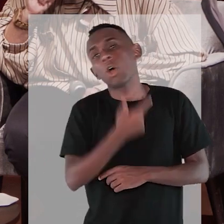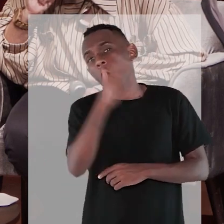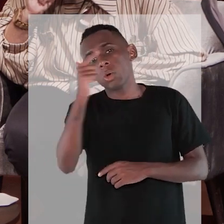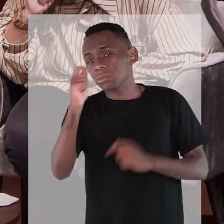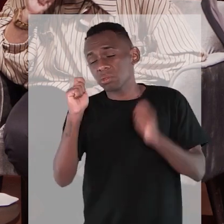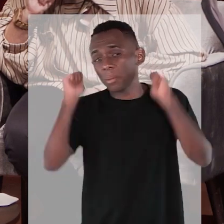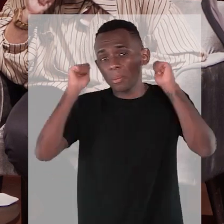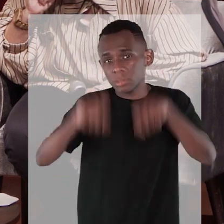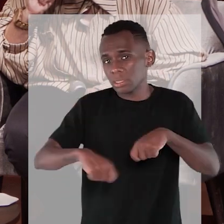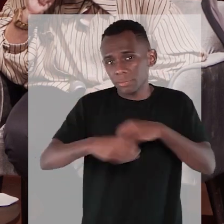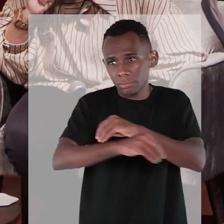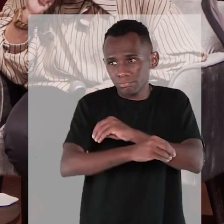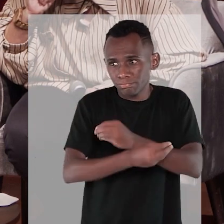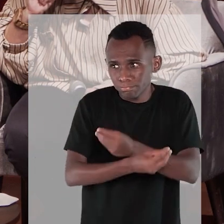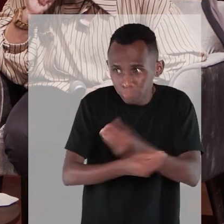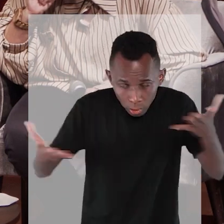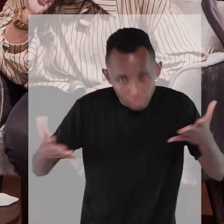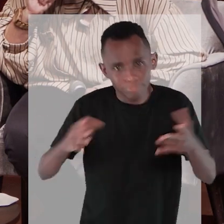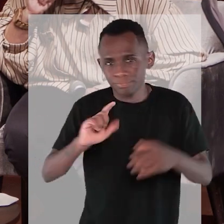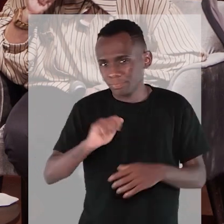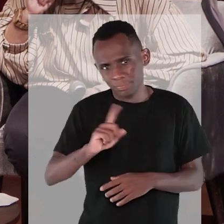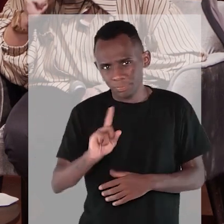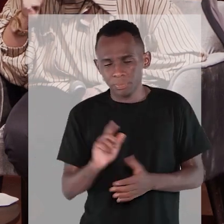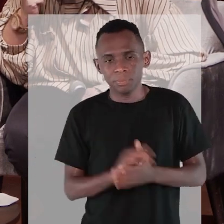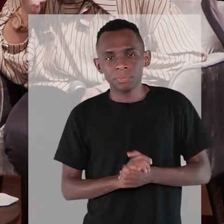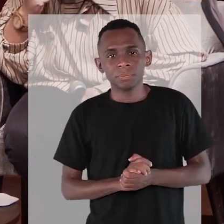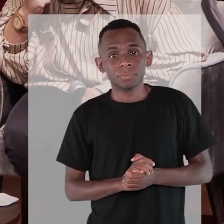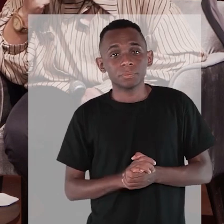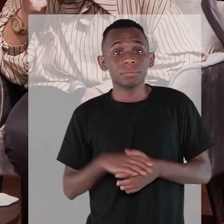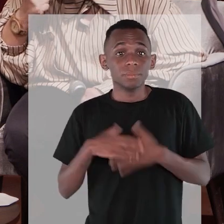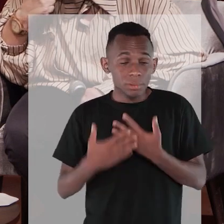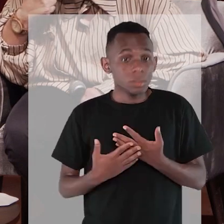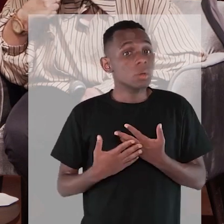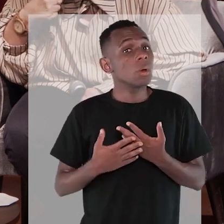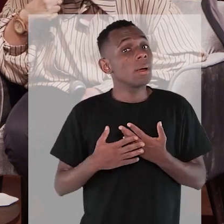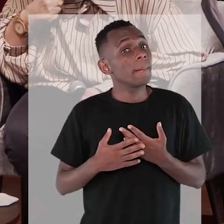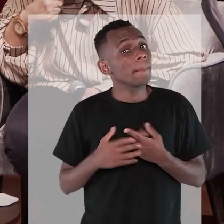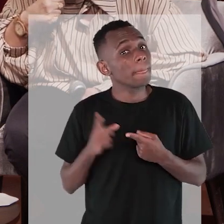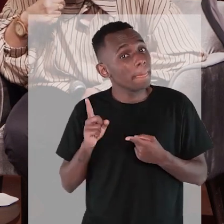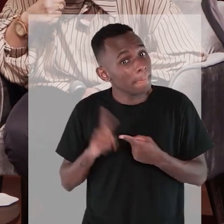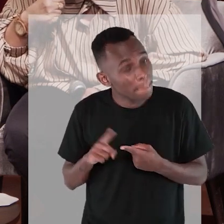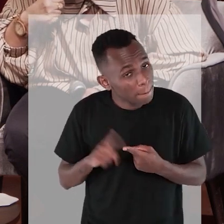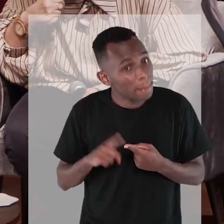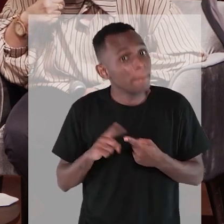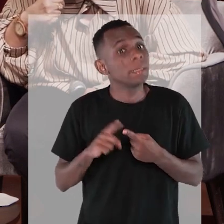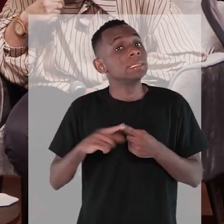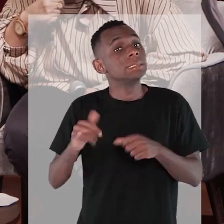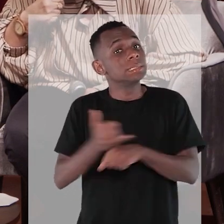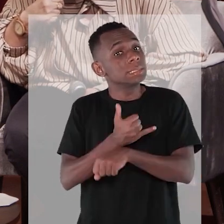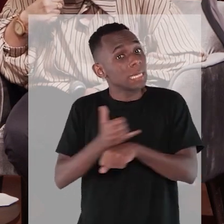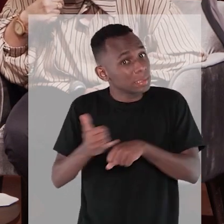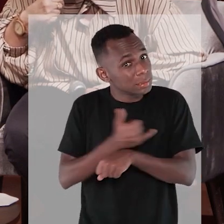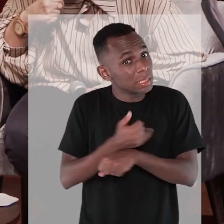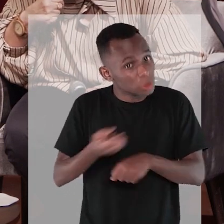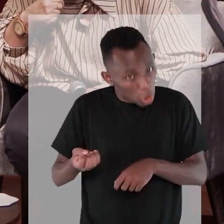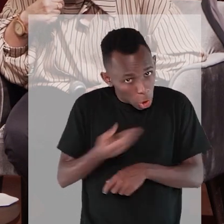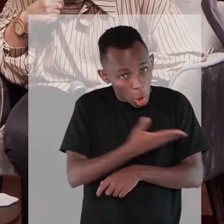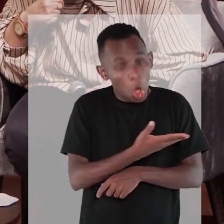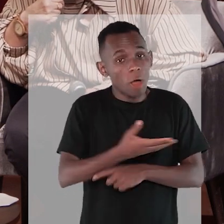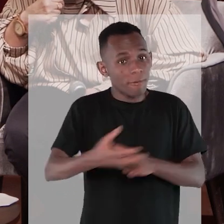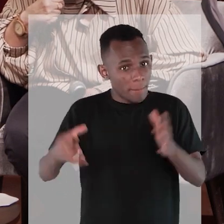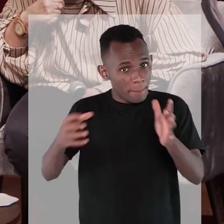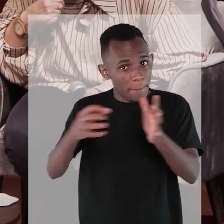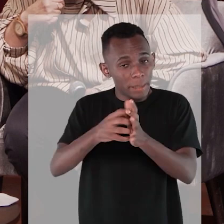uma sociedade. O partido, né, foi a forma moderna, né, de espalhar o